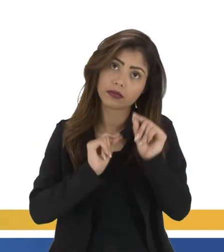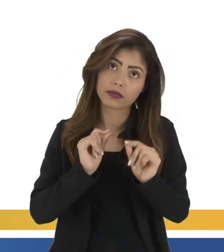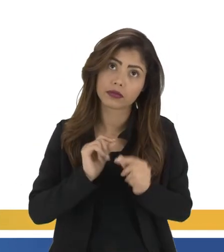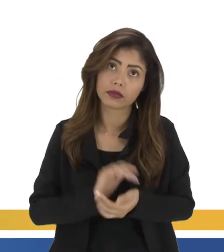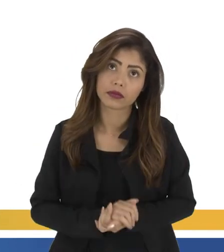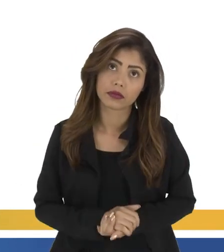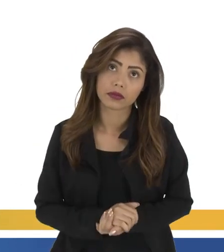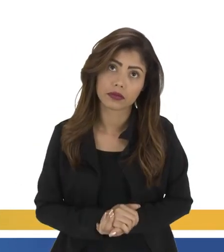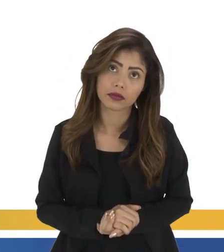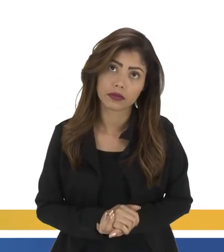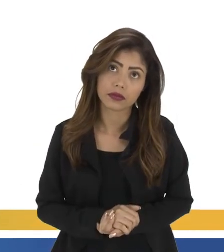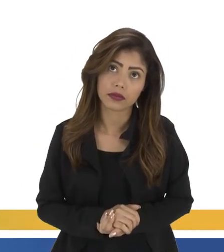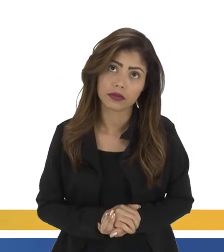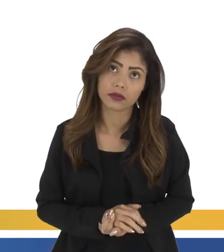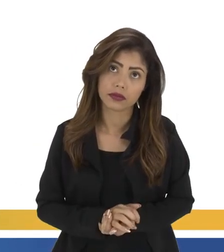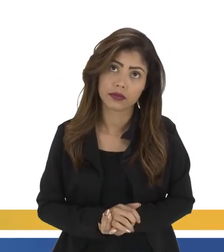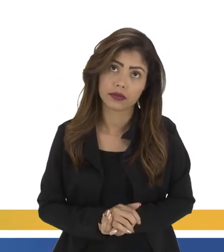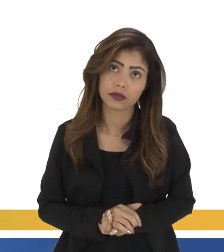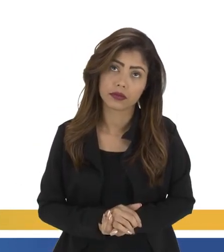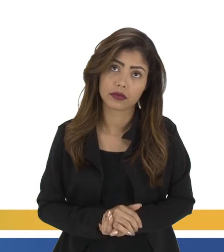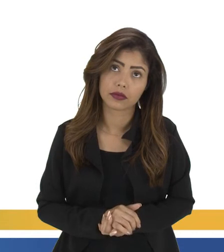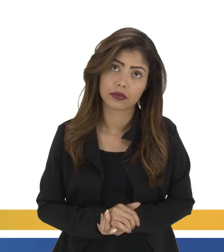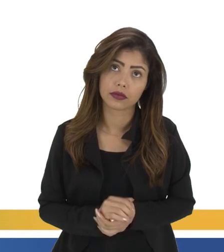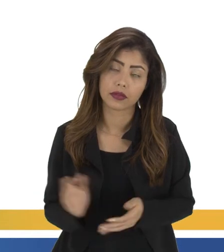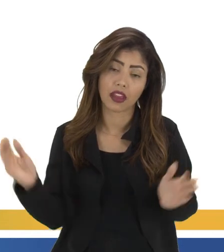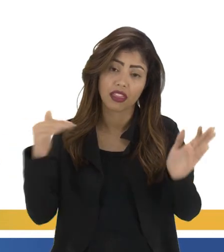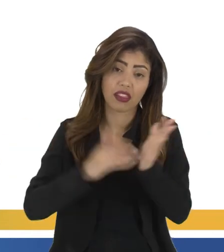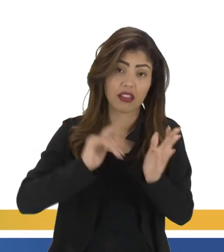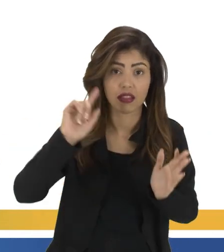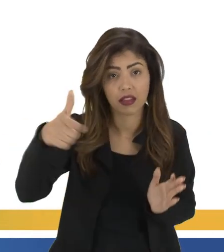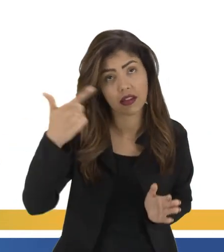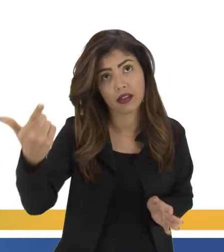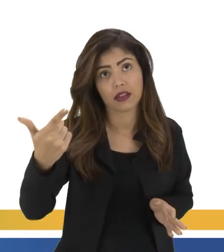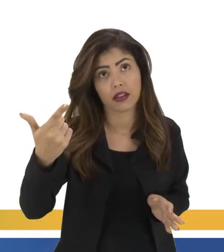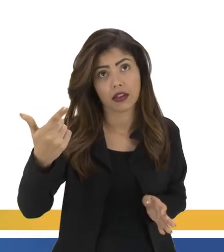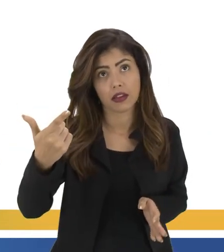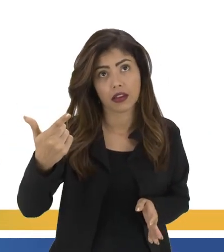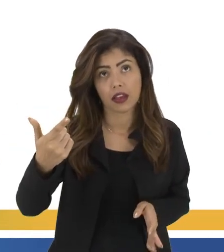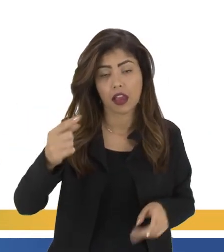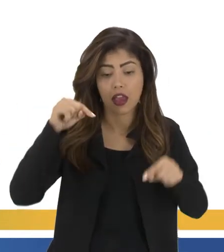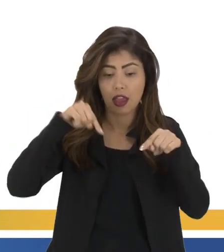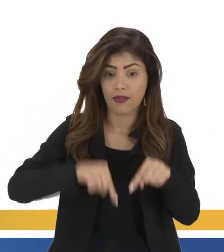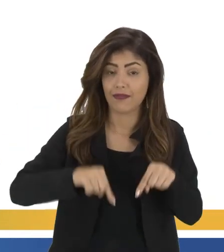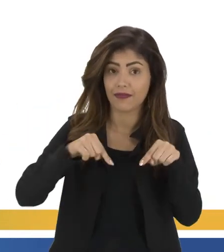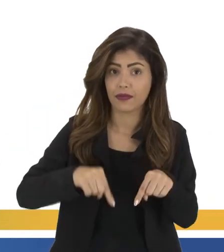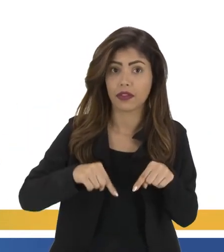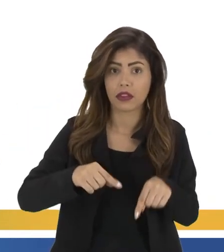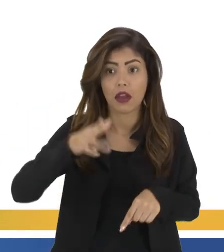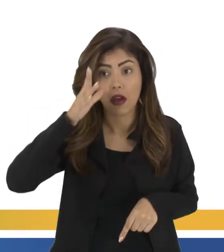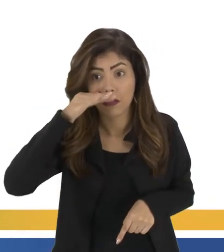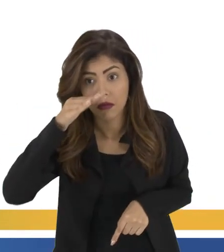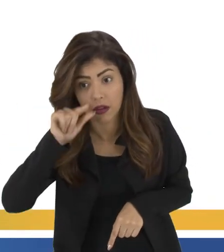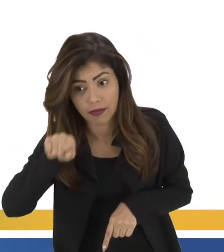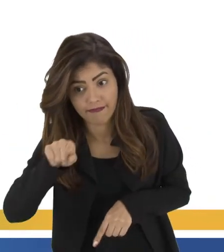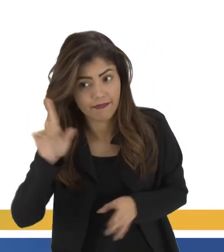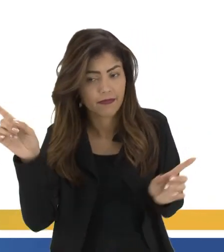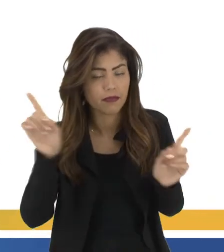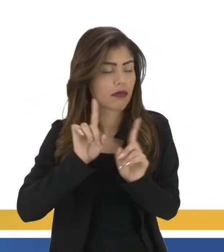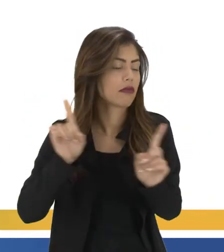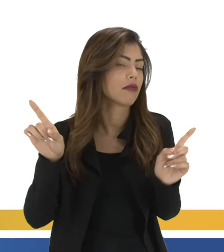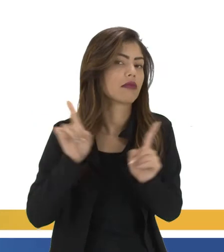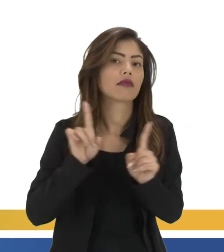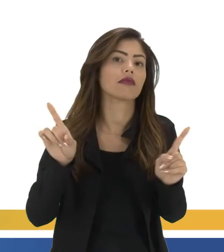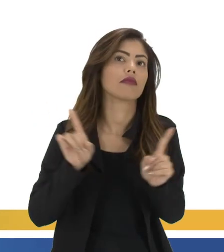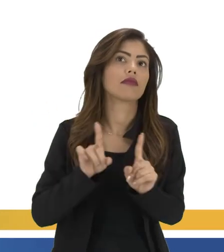won't be interested by then. Até lá, eu não estarei interessado. Olha o verbo to be aí,